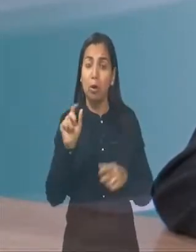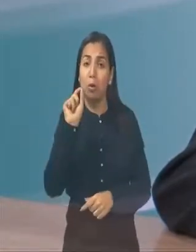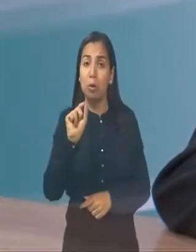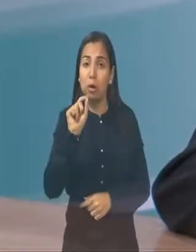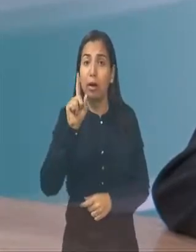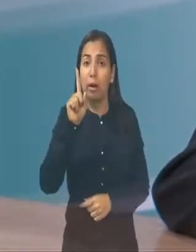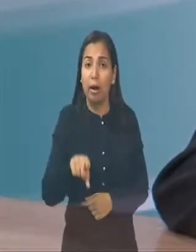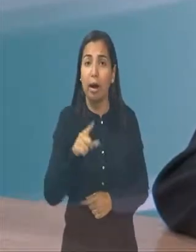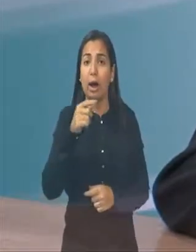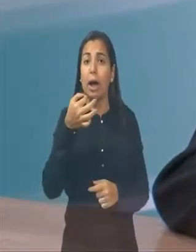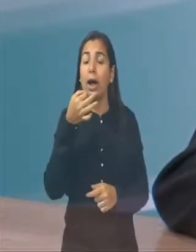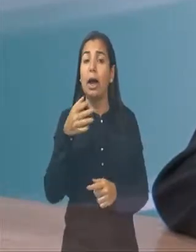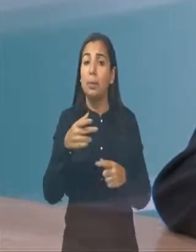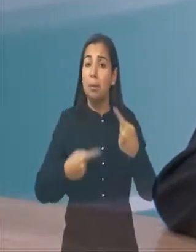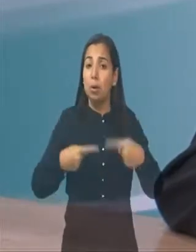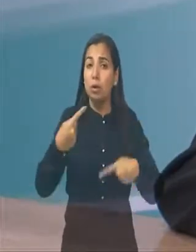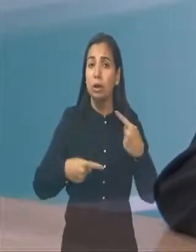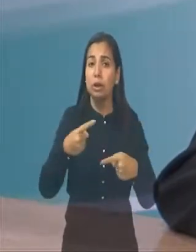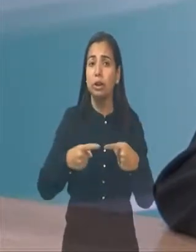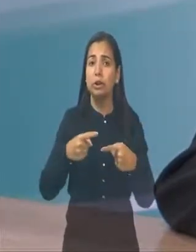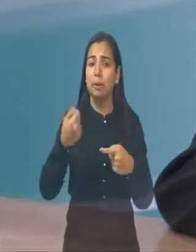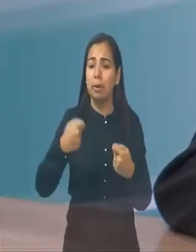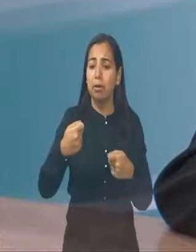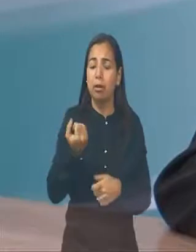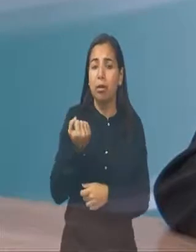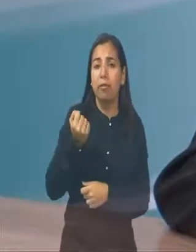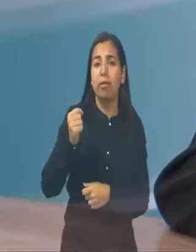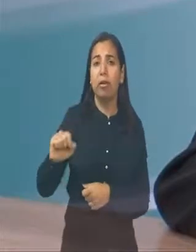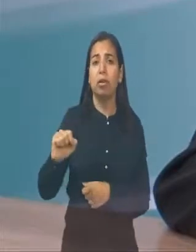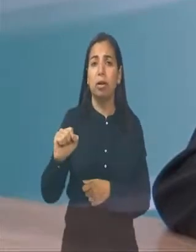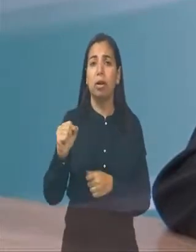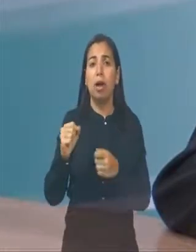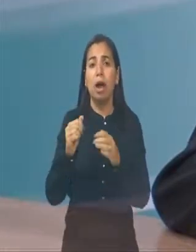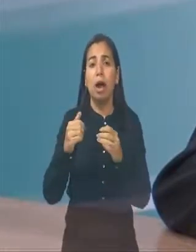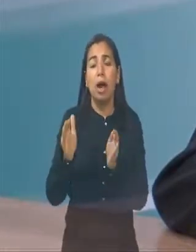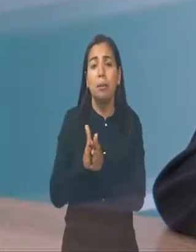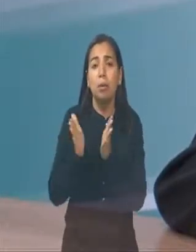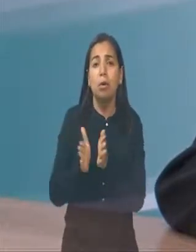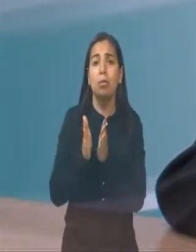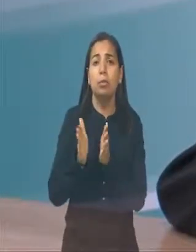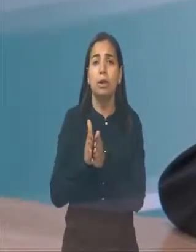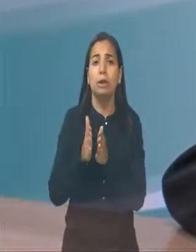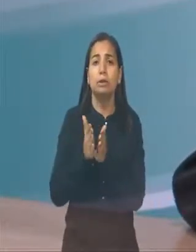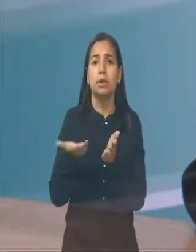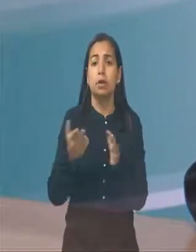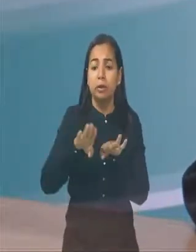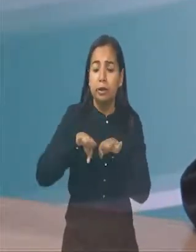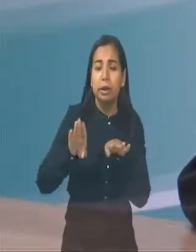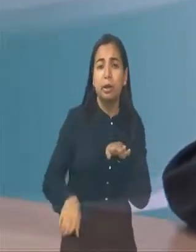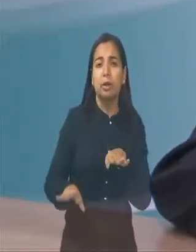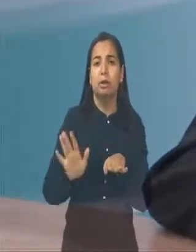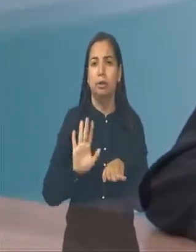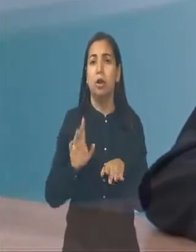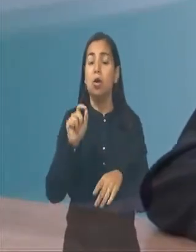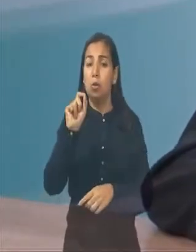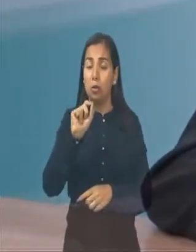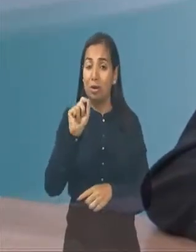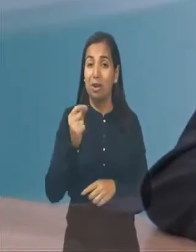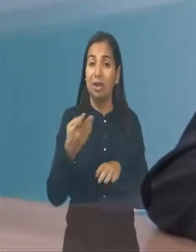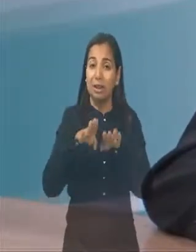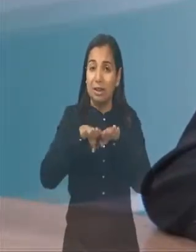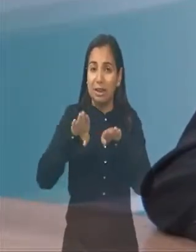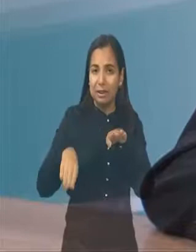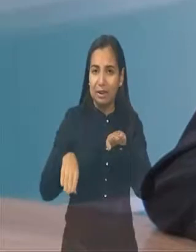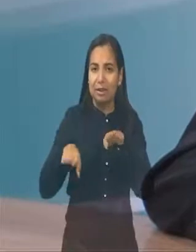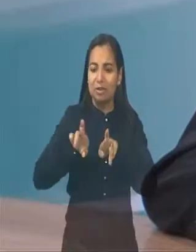à pobreza, que nada tem a ver com a desigualdade. Continua desigual para com isso